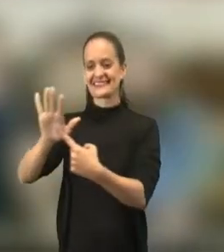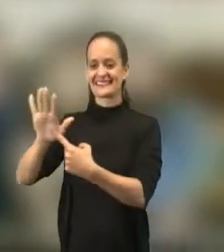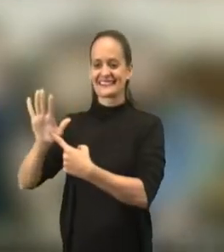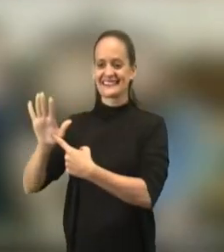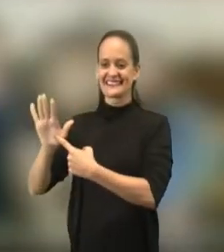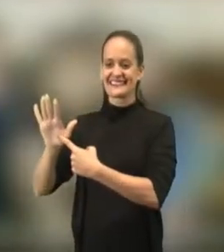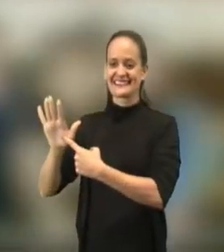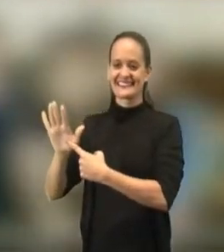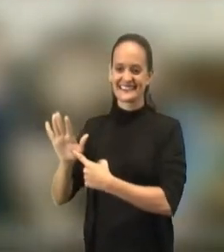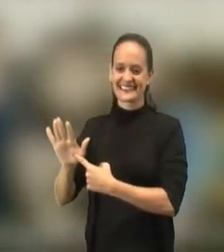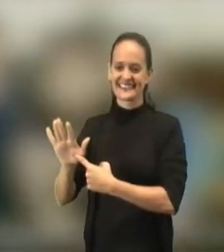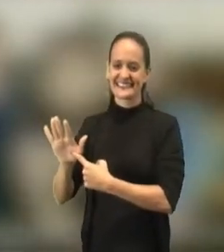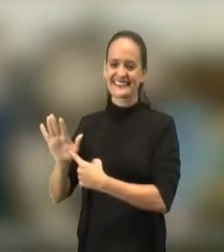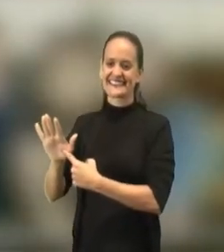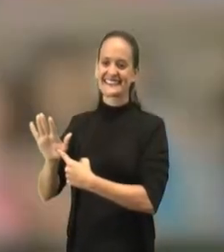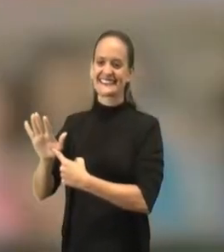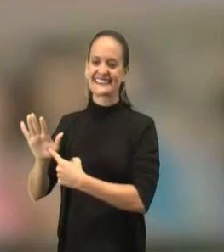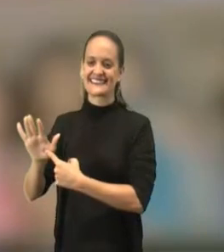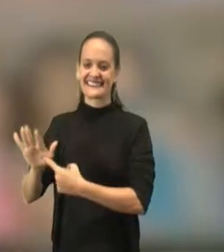demonstrar.